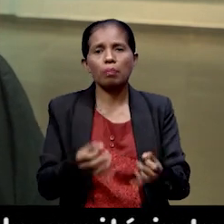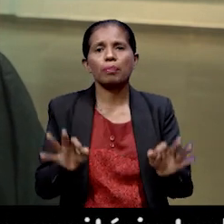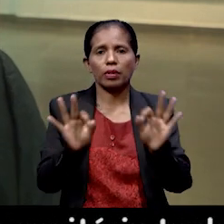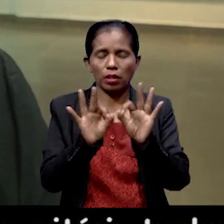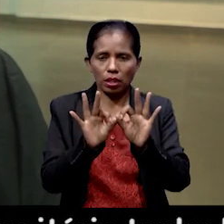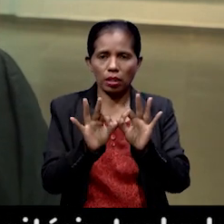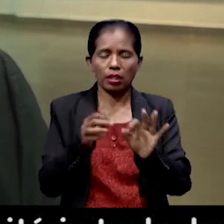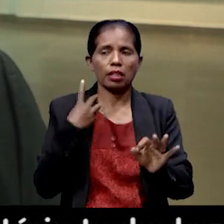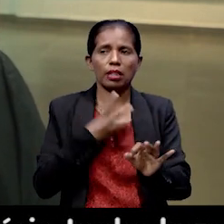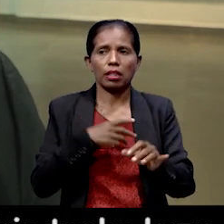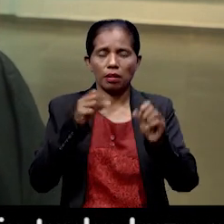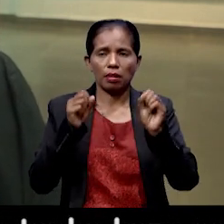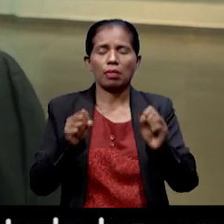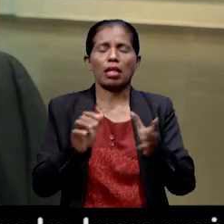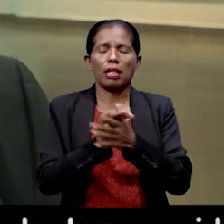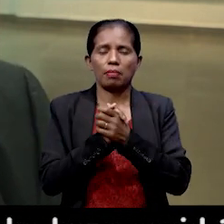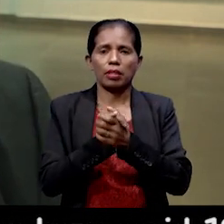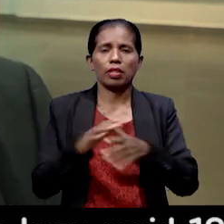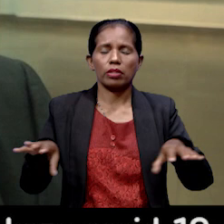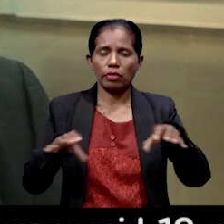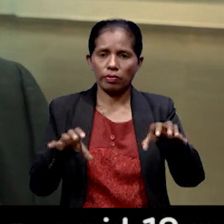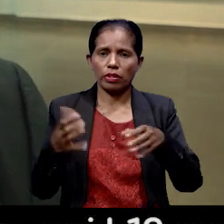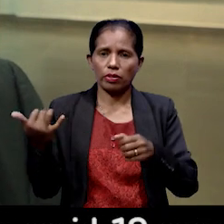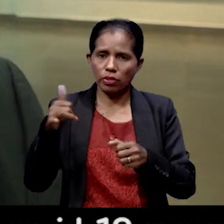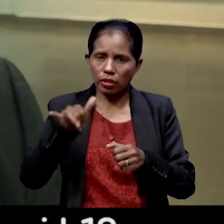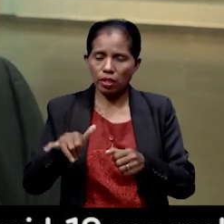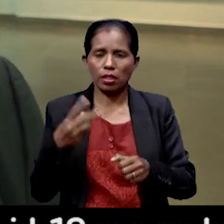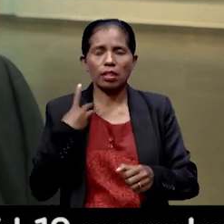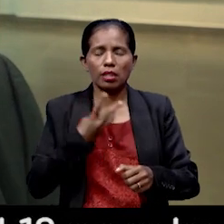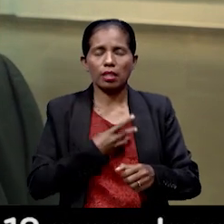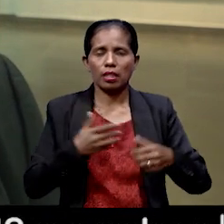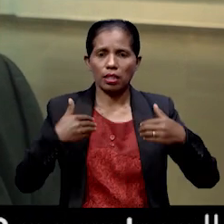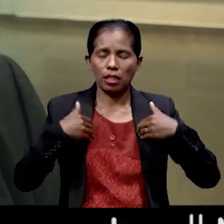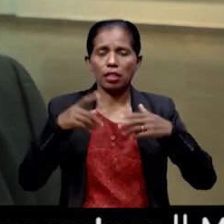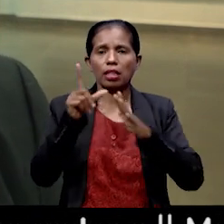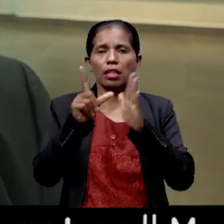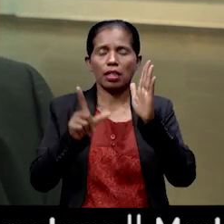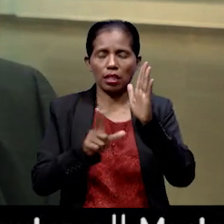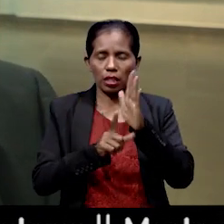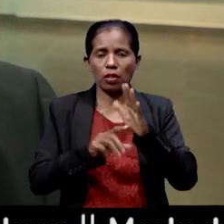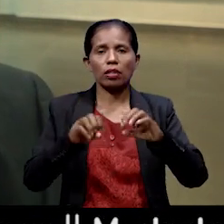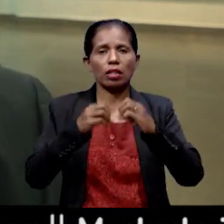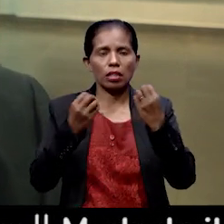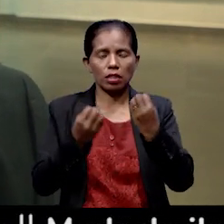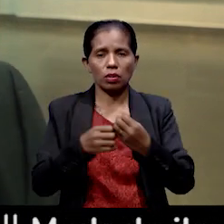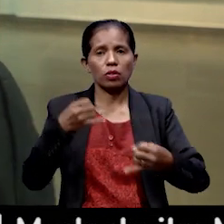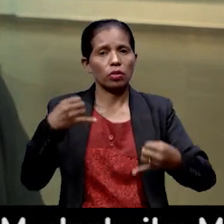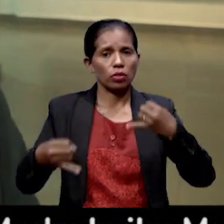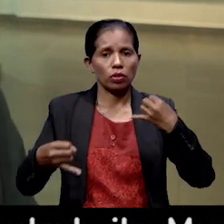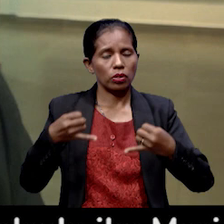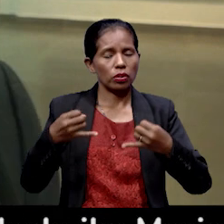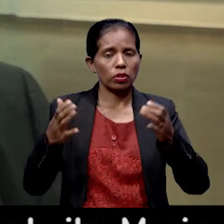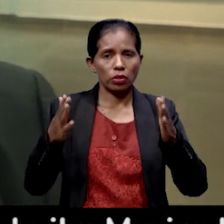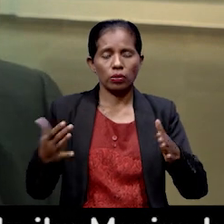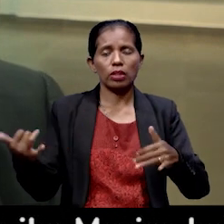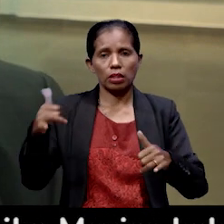bele bele hamit intan serviço sira e tei na lei com a organização judiciária sira e da nem bele foco bitam vai